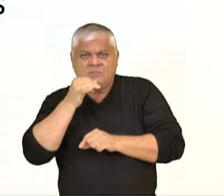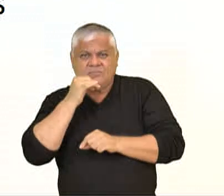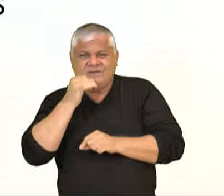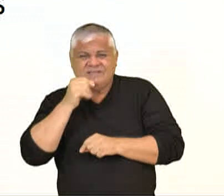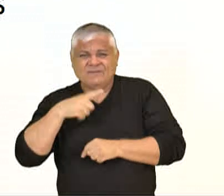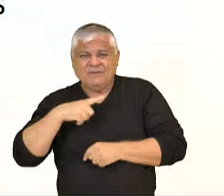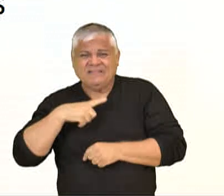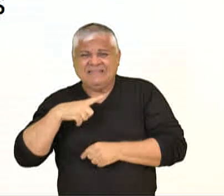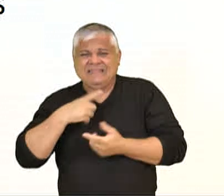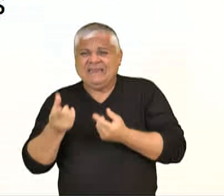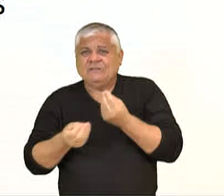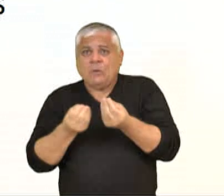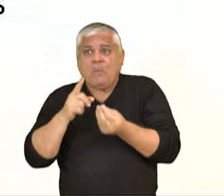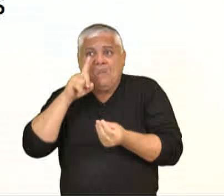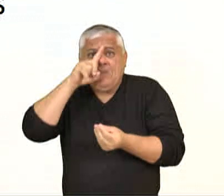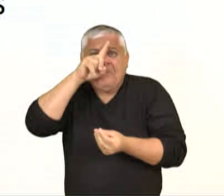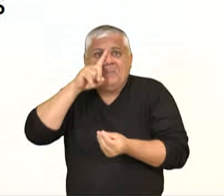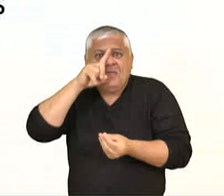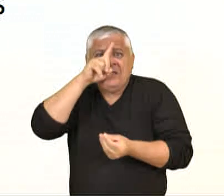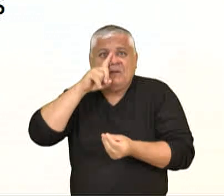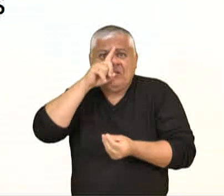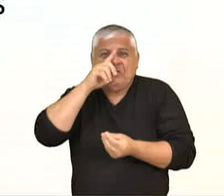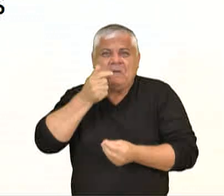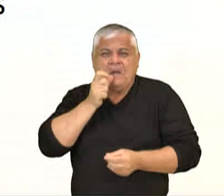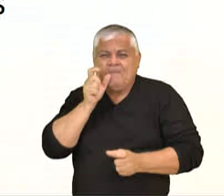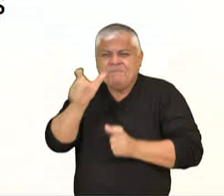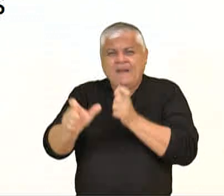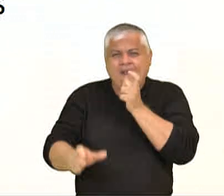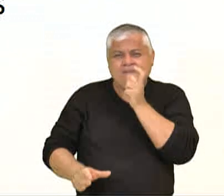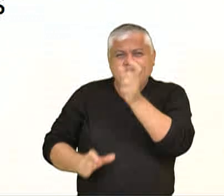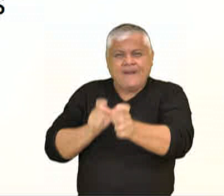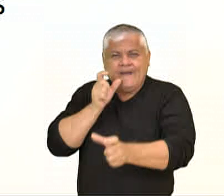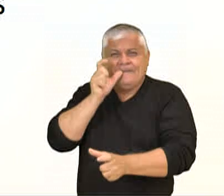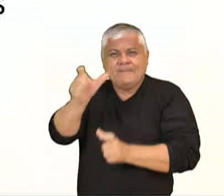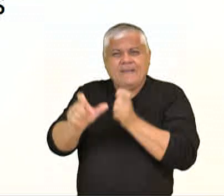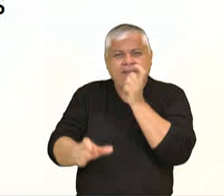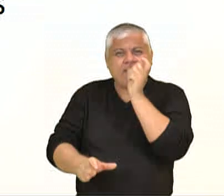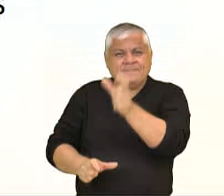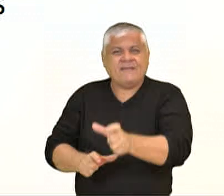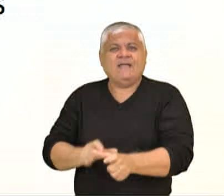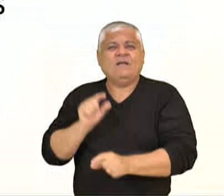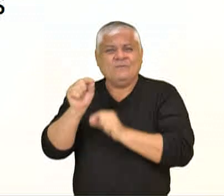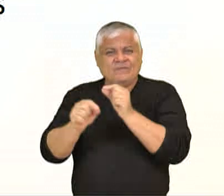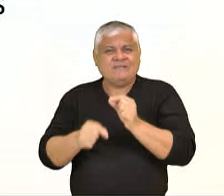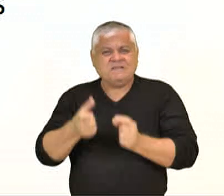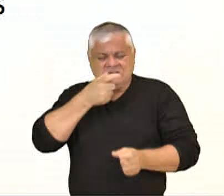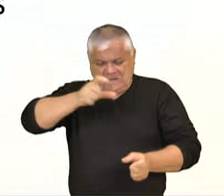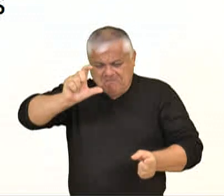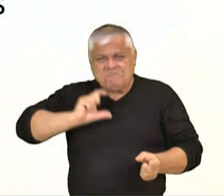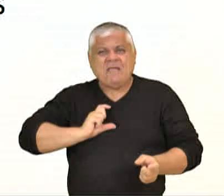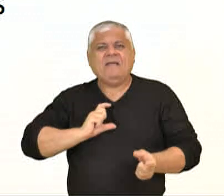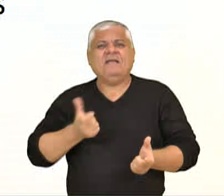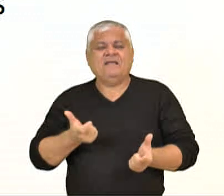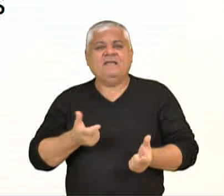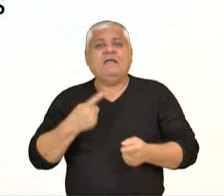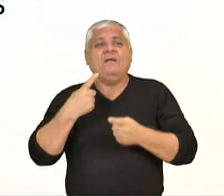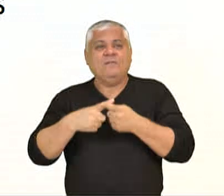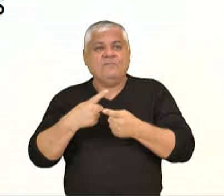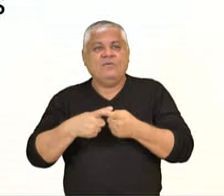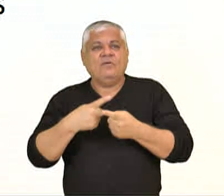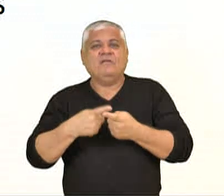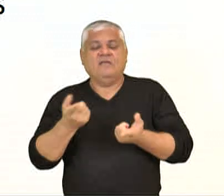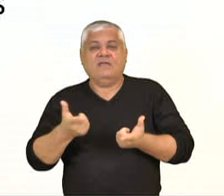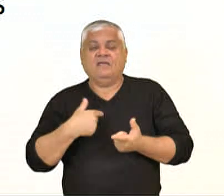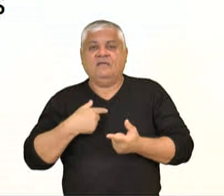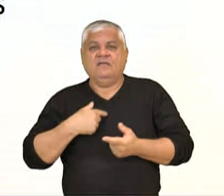3 estribos, chegou a maldizer de seus próprios e gratos abusufrutos. Reteve-se de